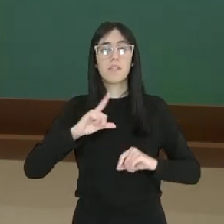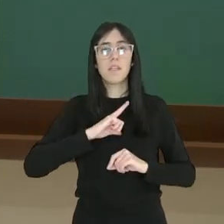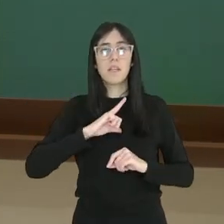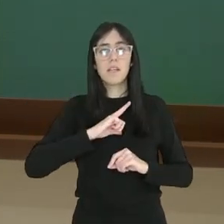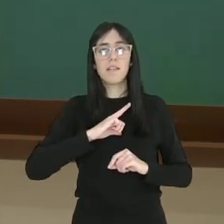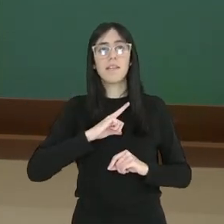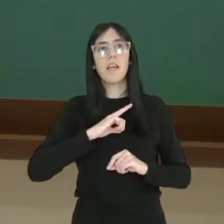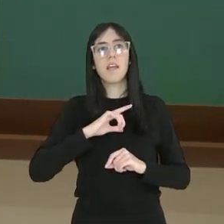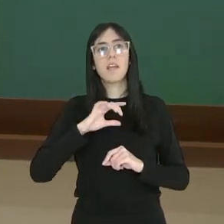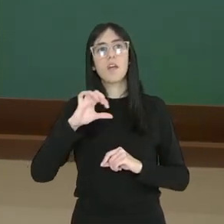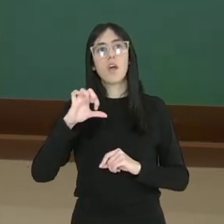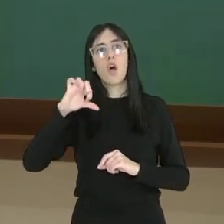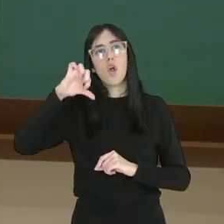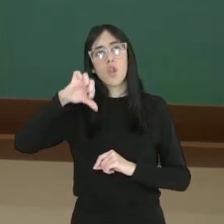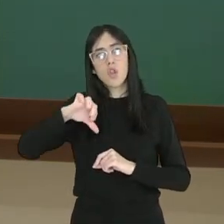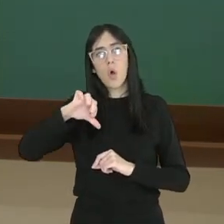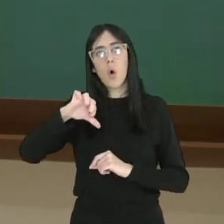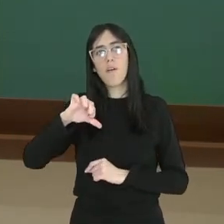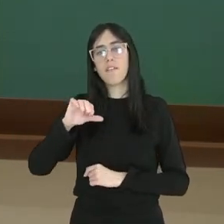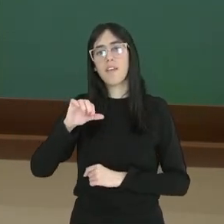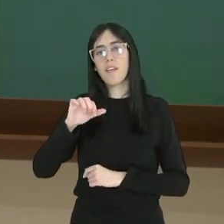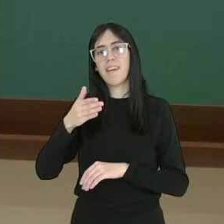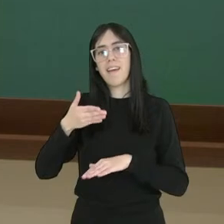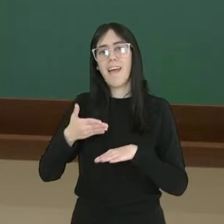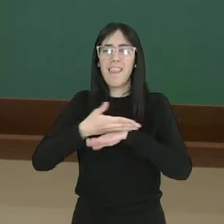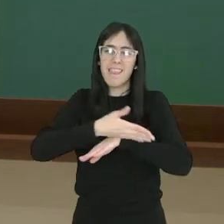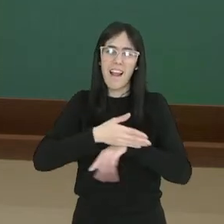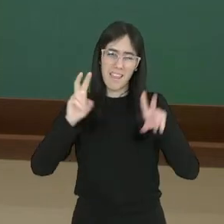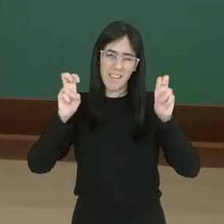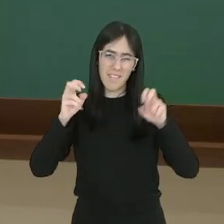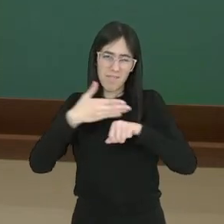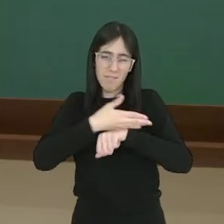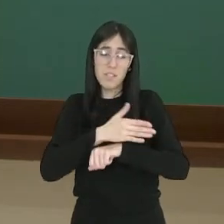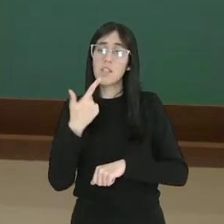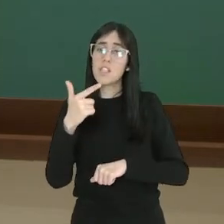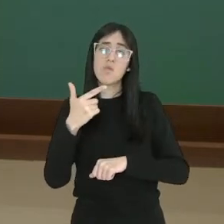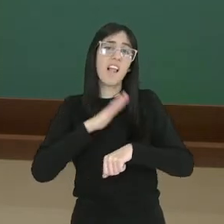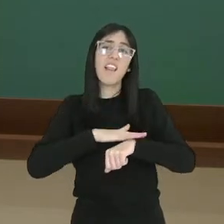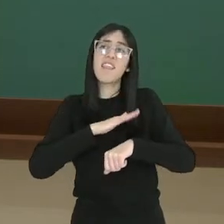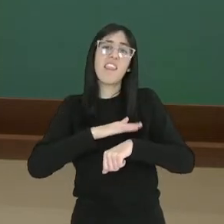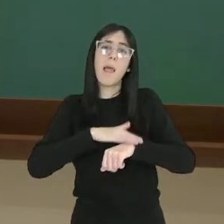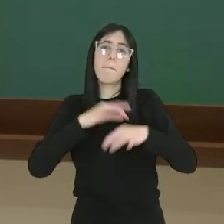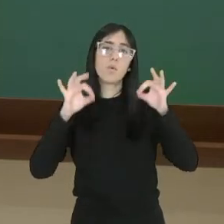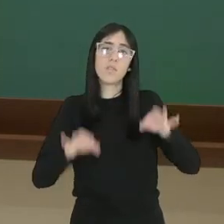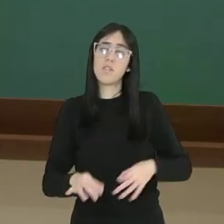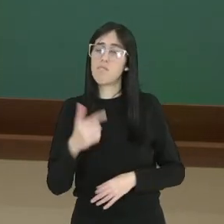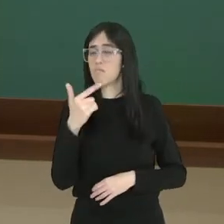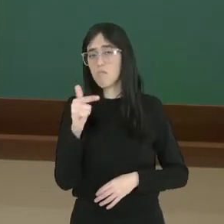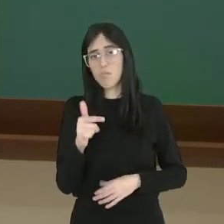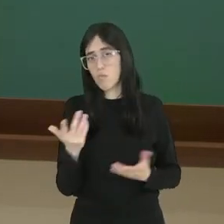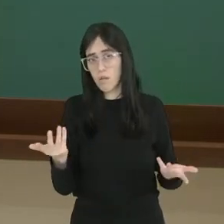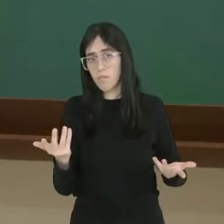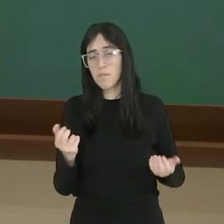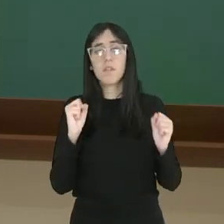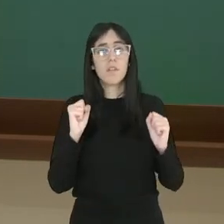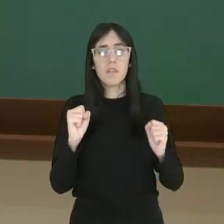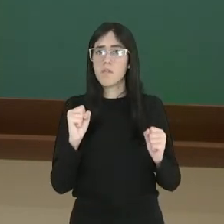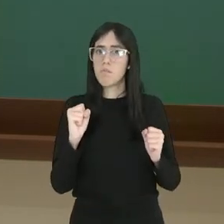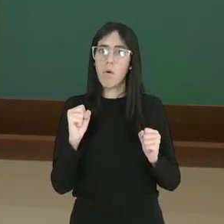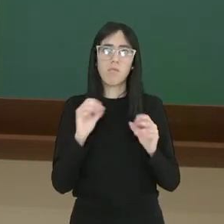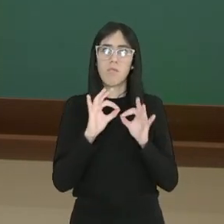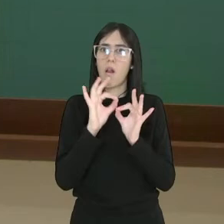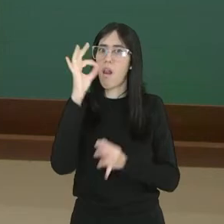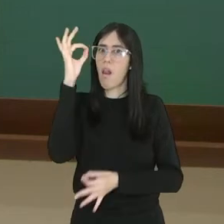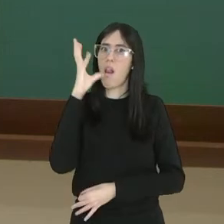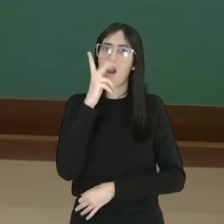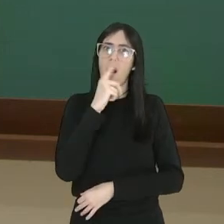9 entradas, 9 innings, tá? Não há tempo de duração da partida, então essas partidas podem ser muito